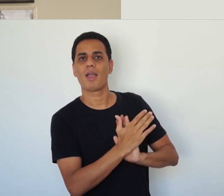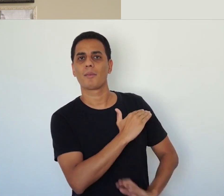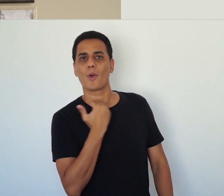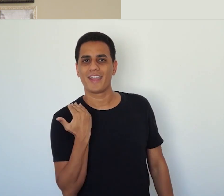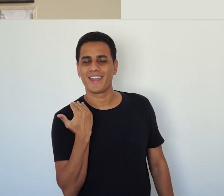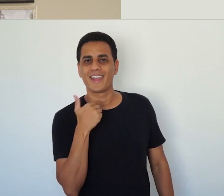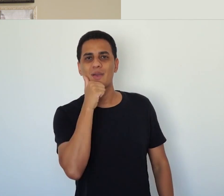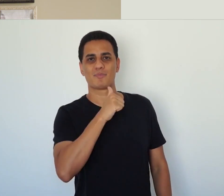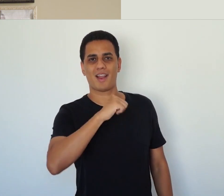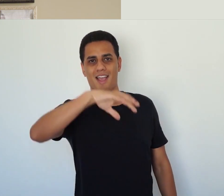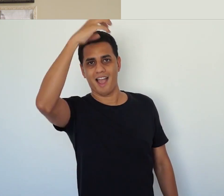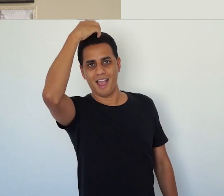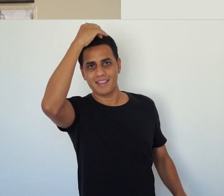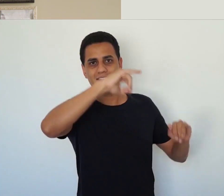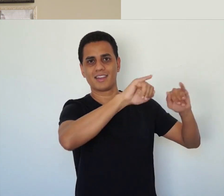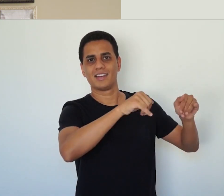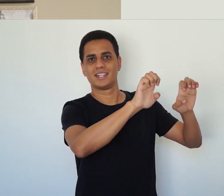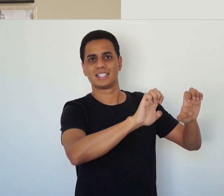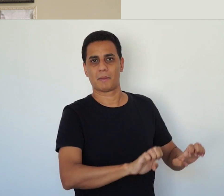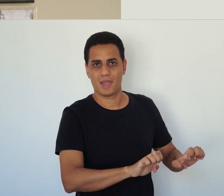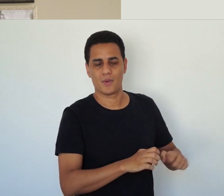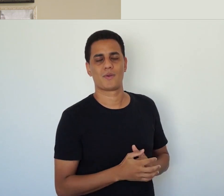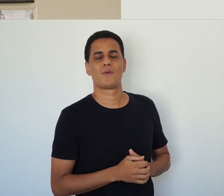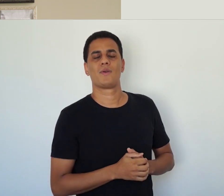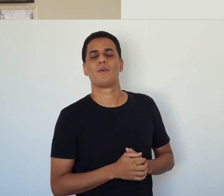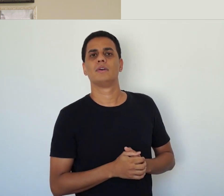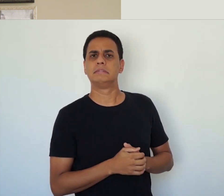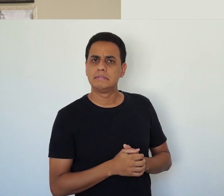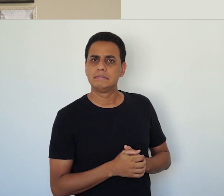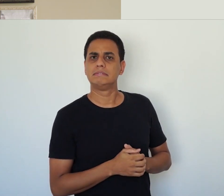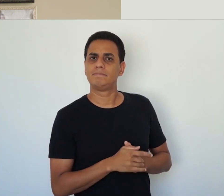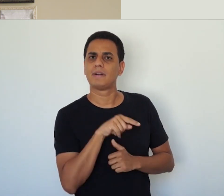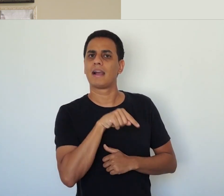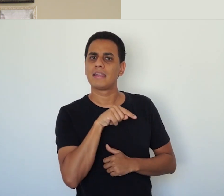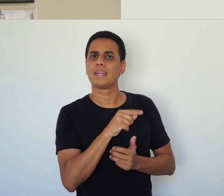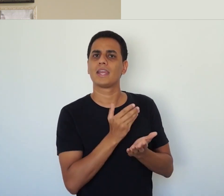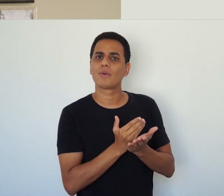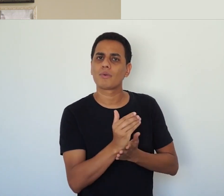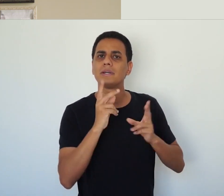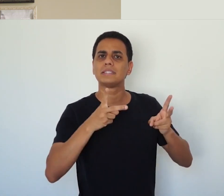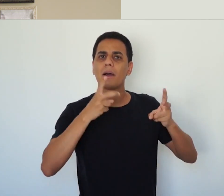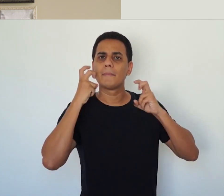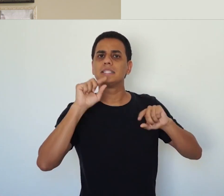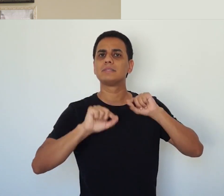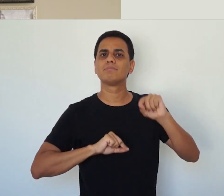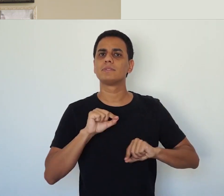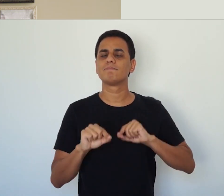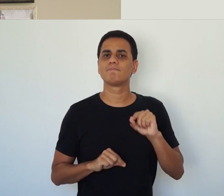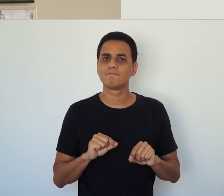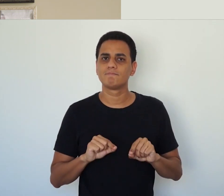de morte através da rainha Jezabel. E queridos, aqui tudo começa, aqui a gente vai